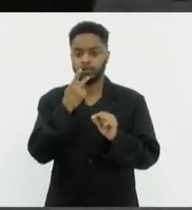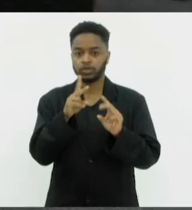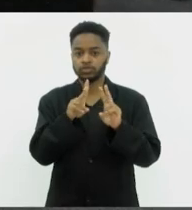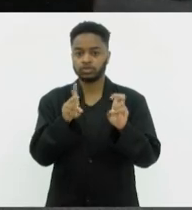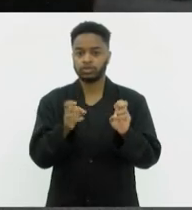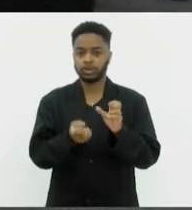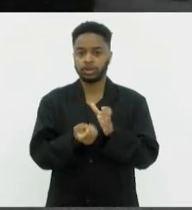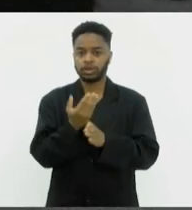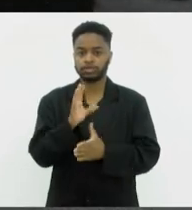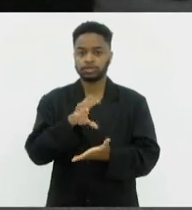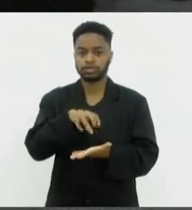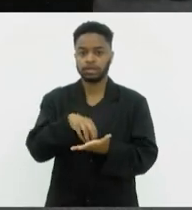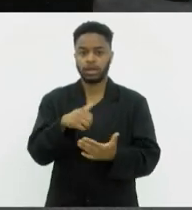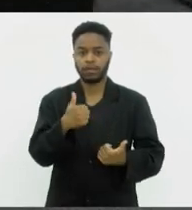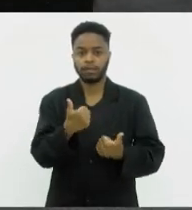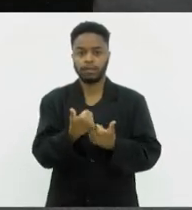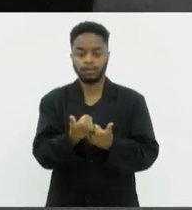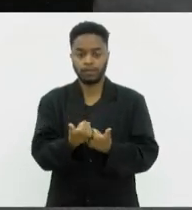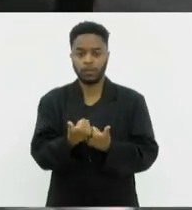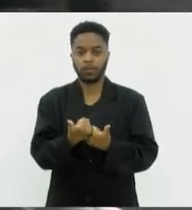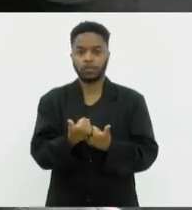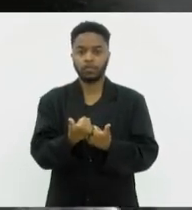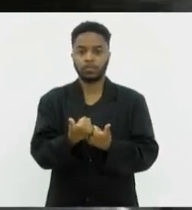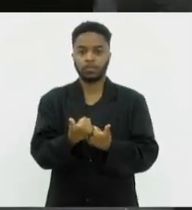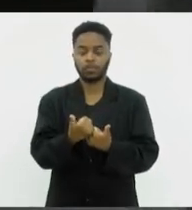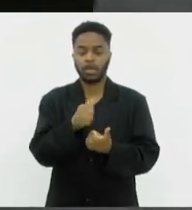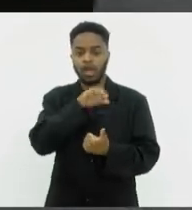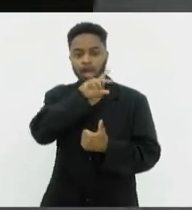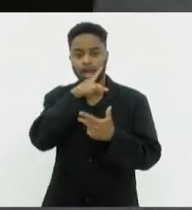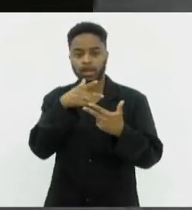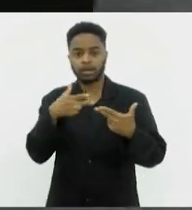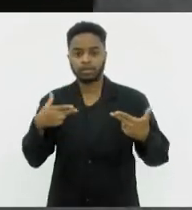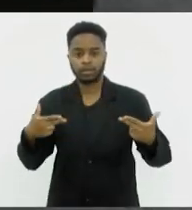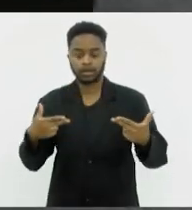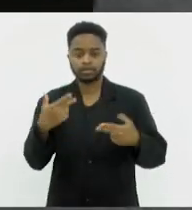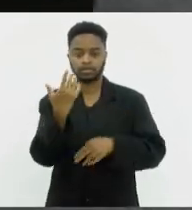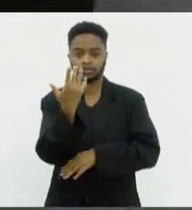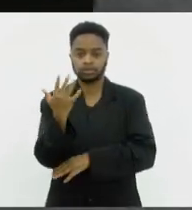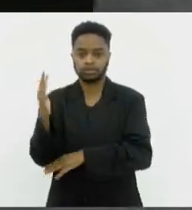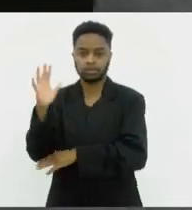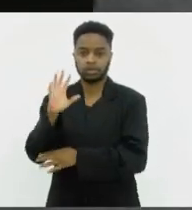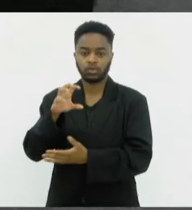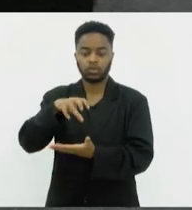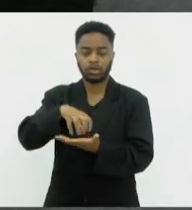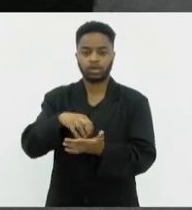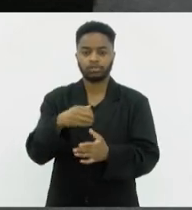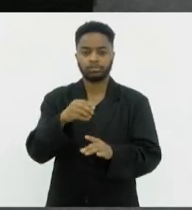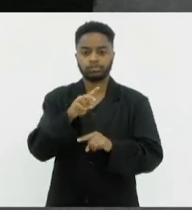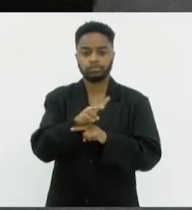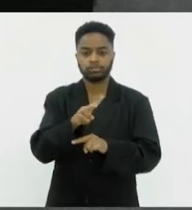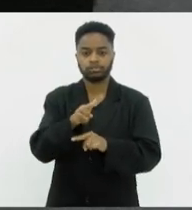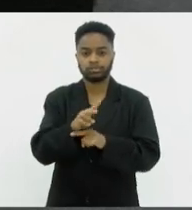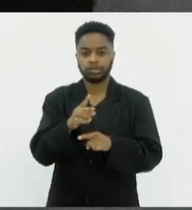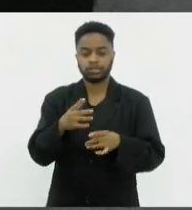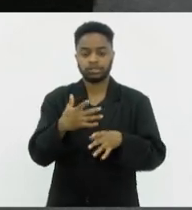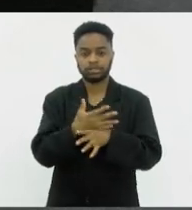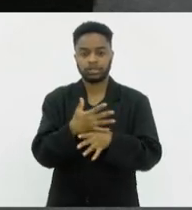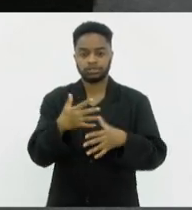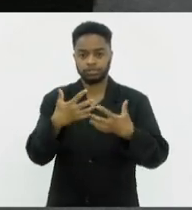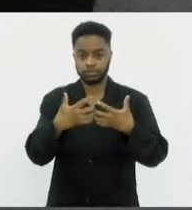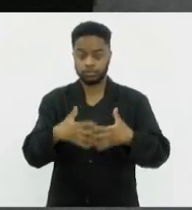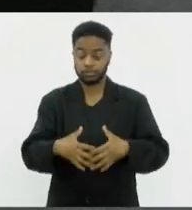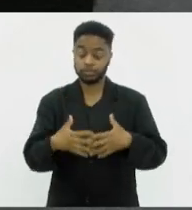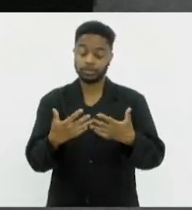centro de apoio à fauna silvestre em unidade de conservação no município de Petrópolis. Ora, senhor